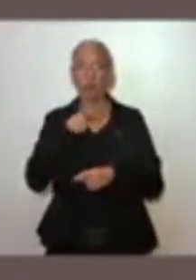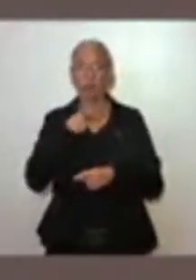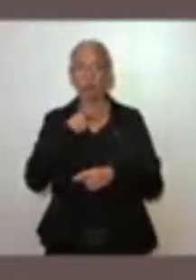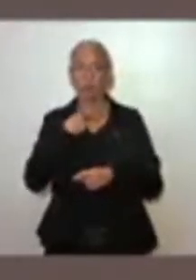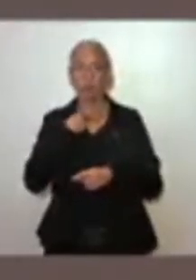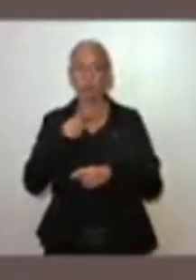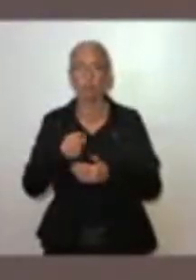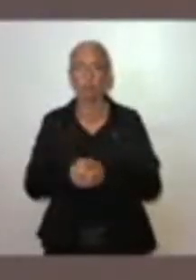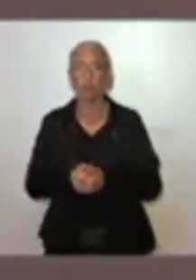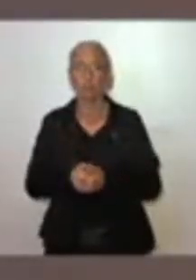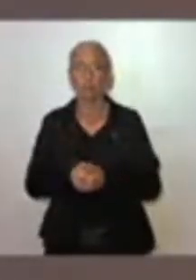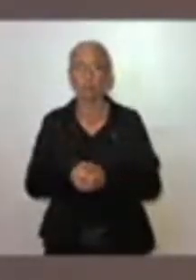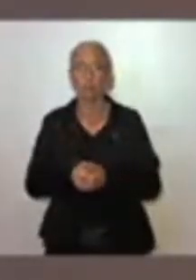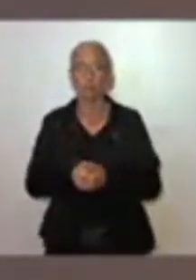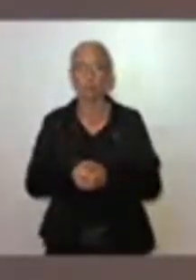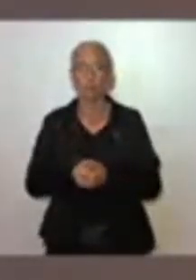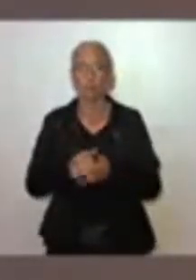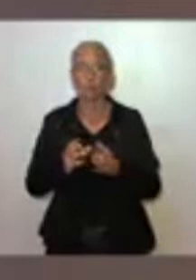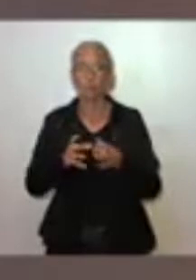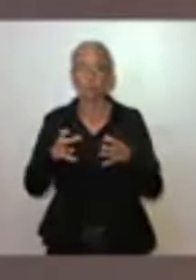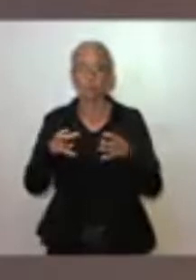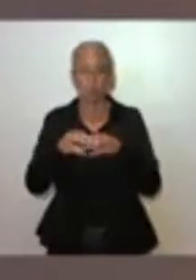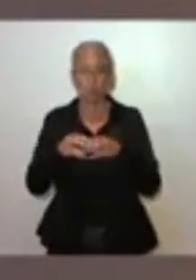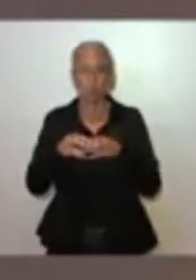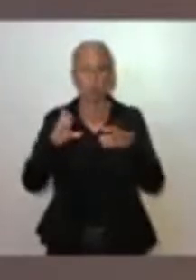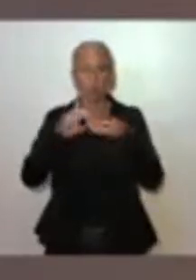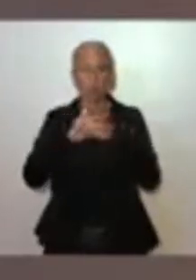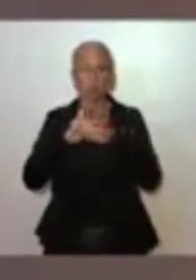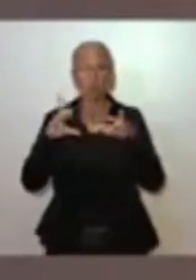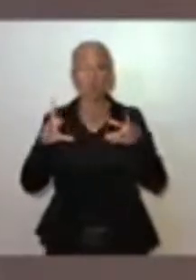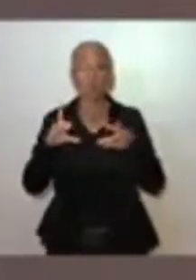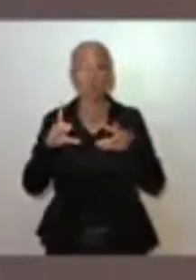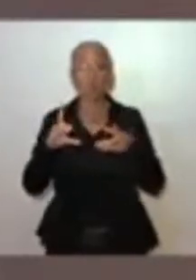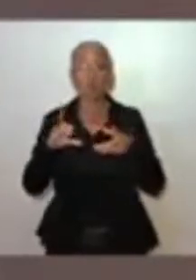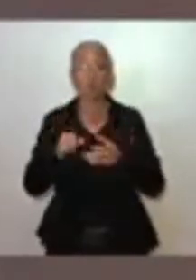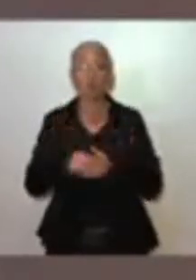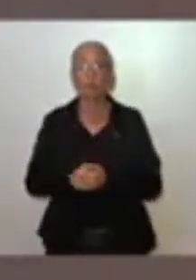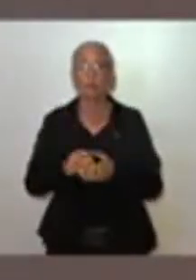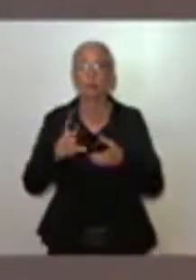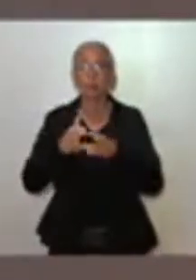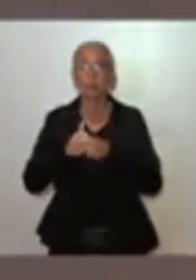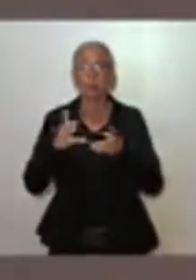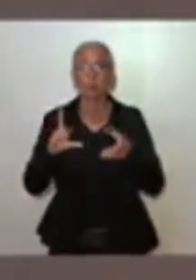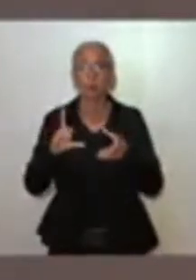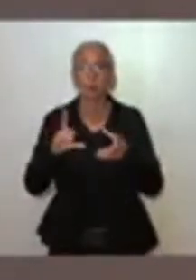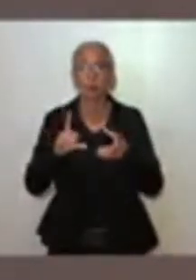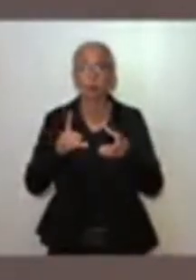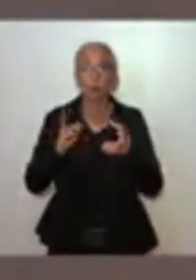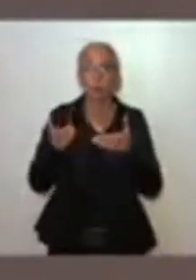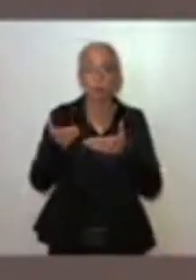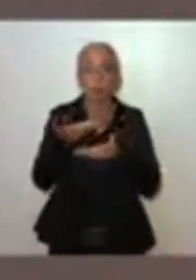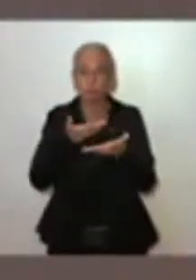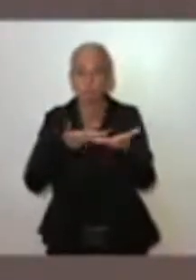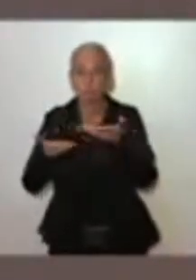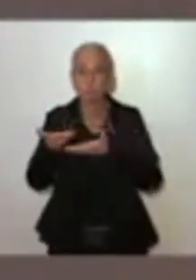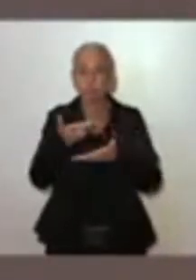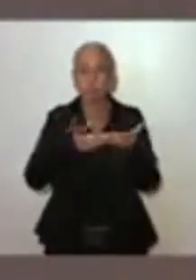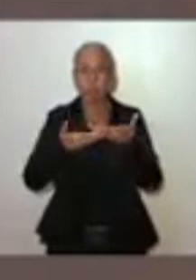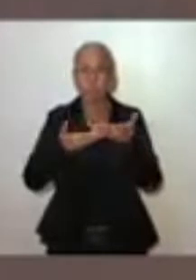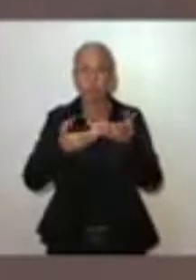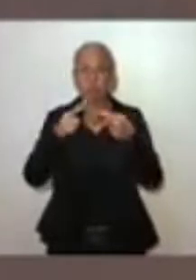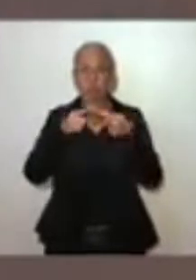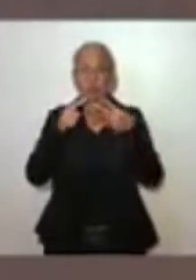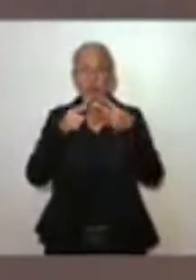e portanto o conceito de democracia é comprar é temperado por três outras